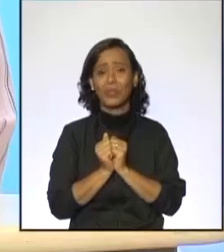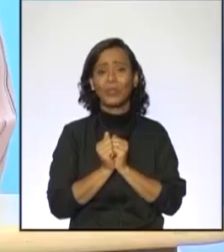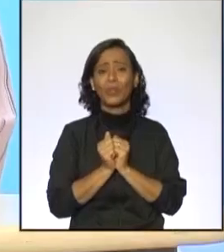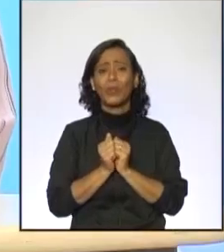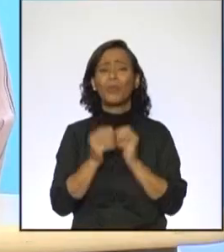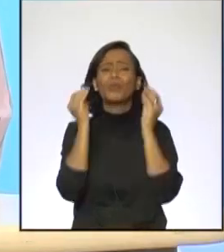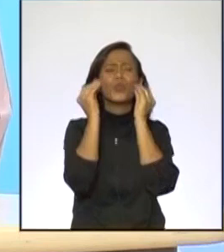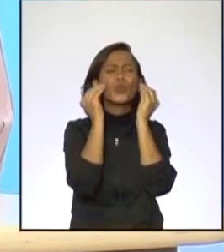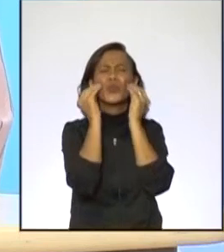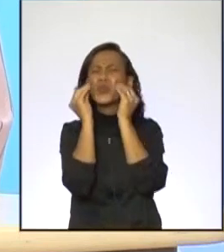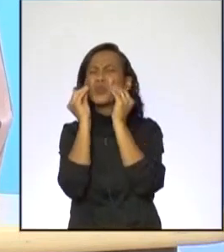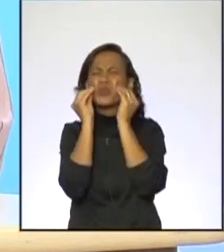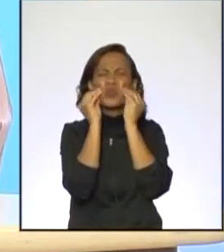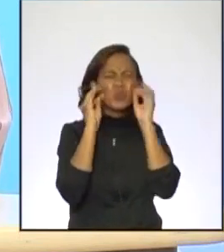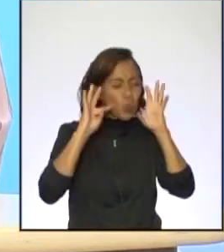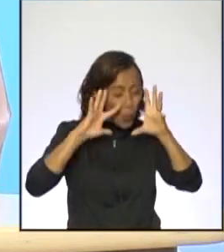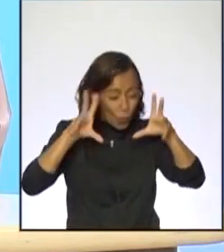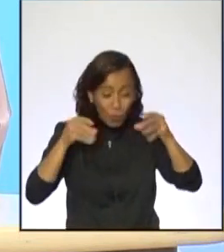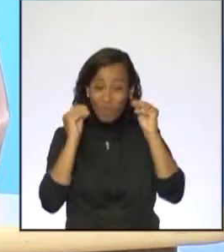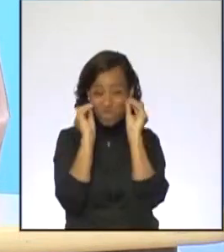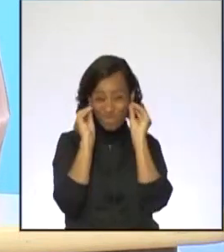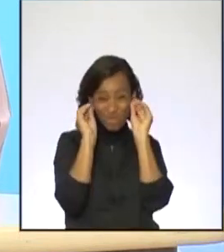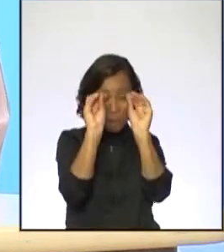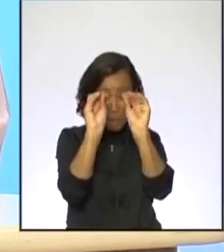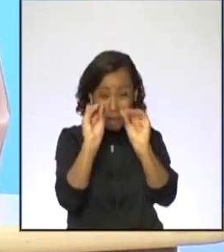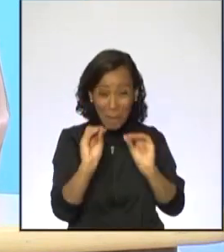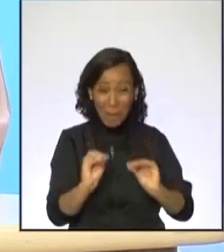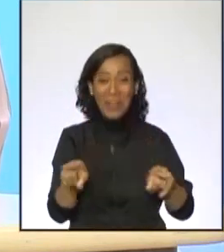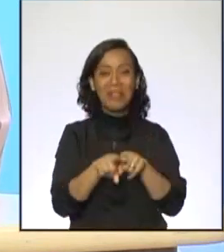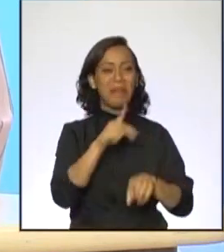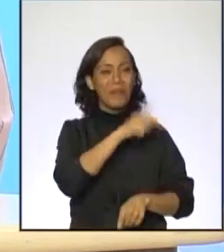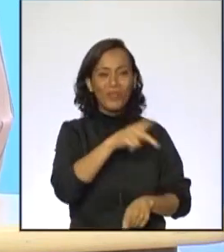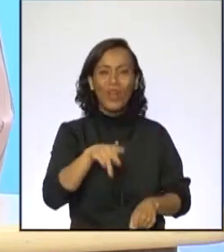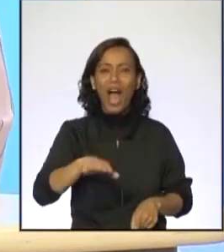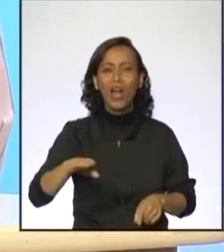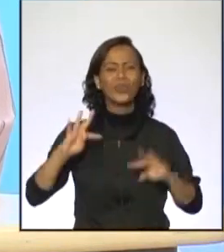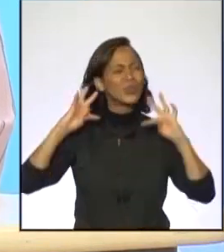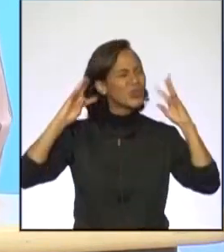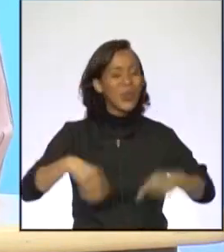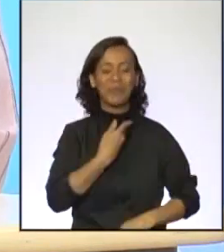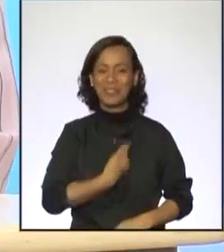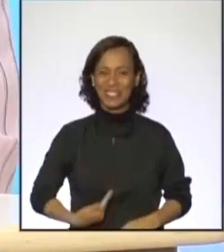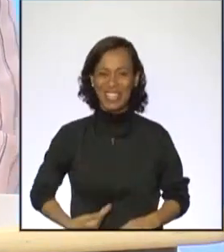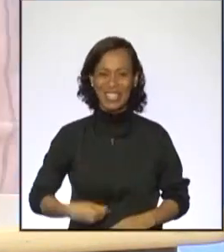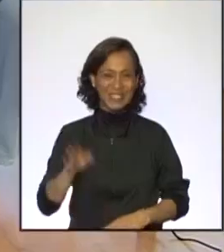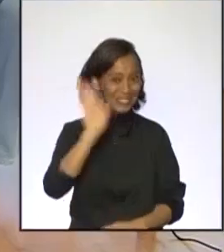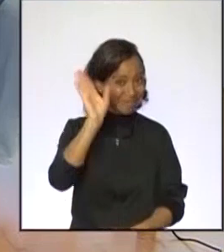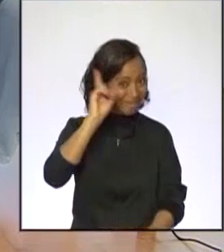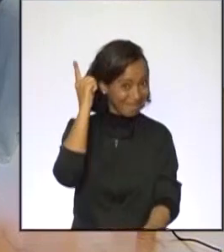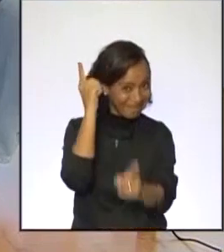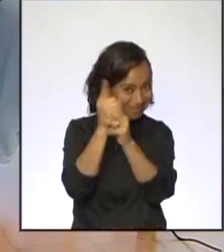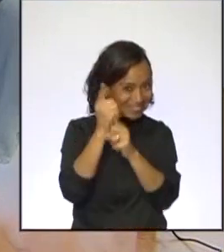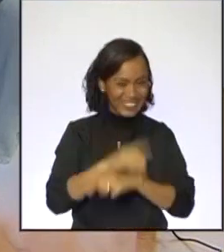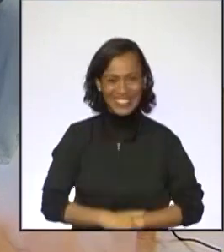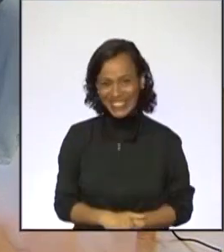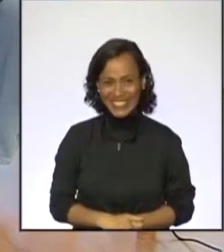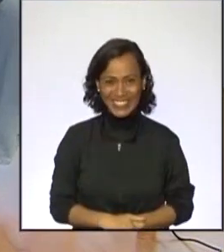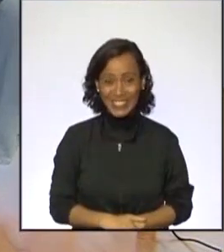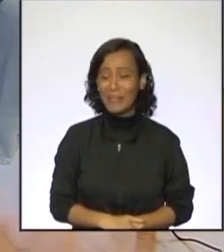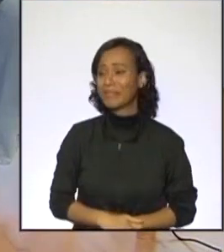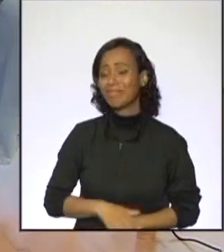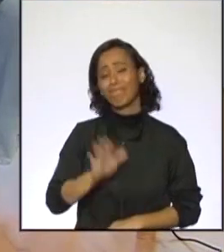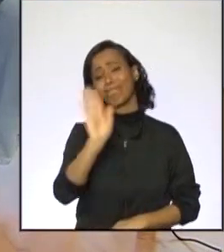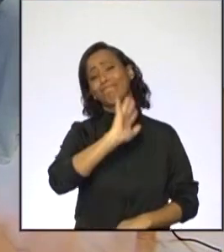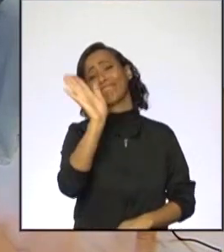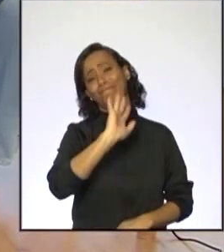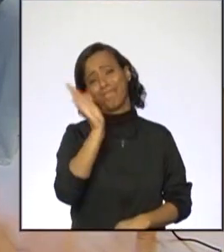para vocês, para toda a rede oficial de ensino, professores e alunos, tá? Um grande beijo e até a próxima. Queridos, até